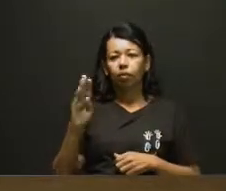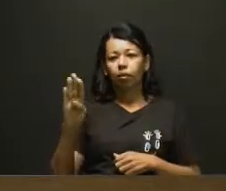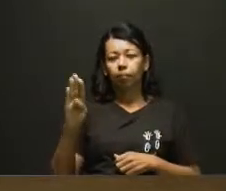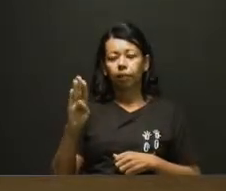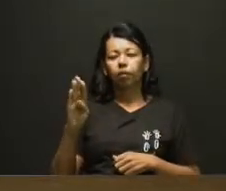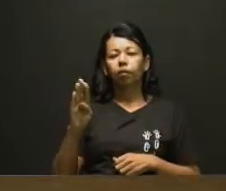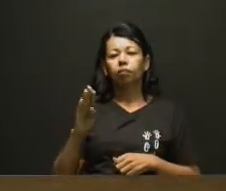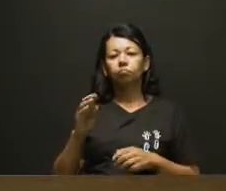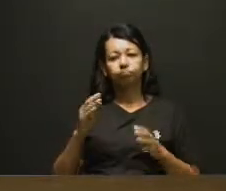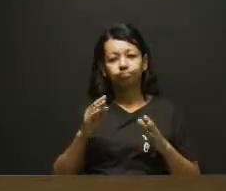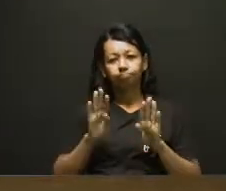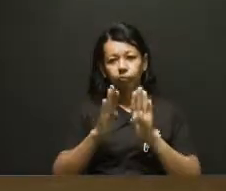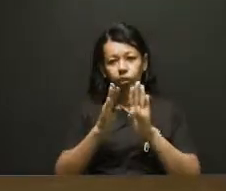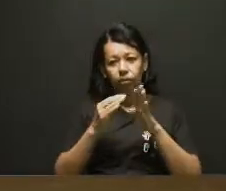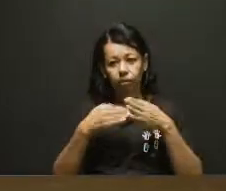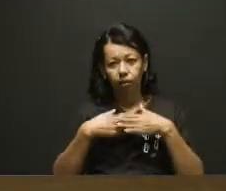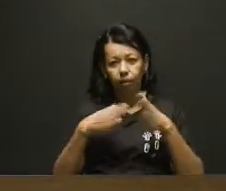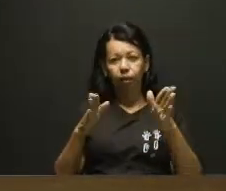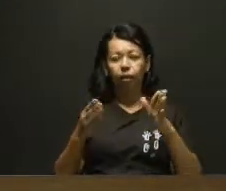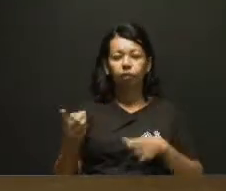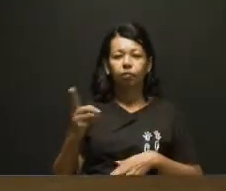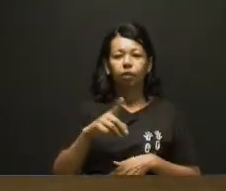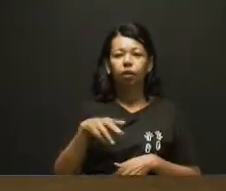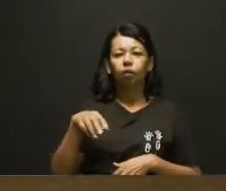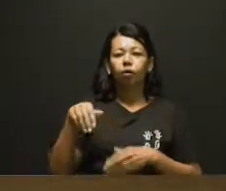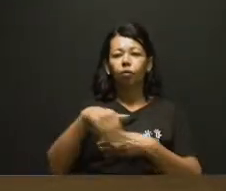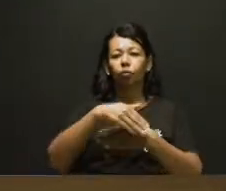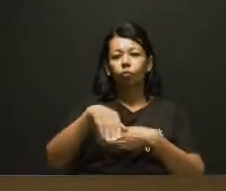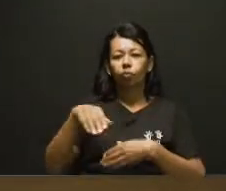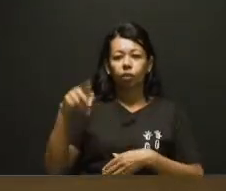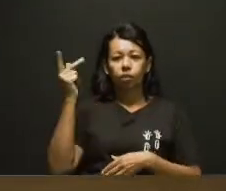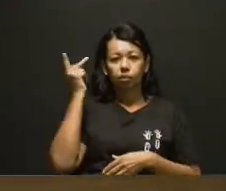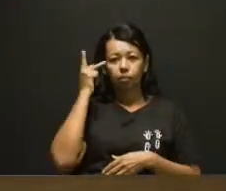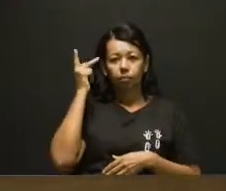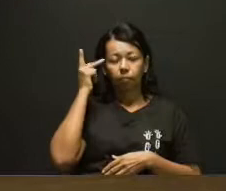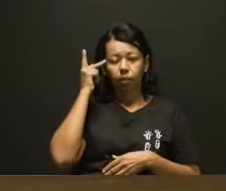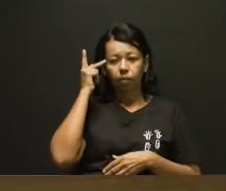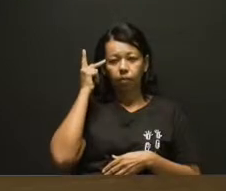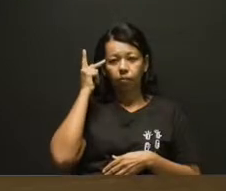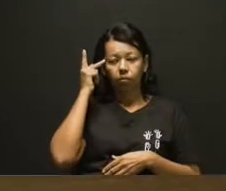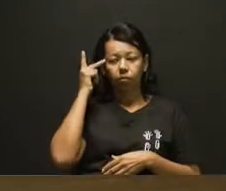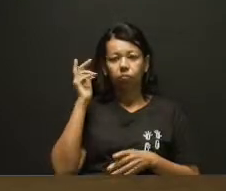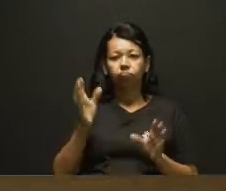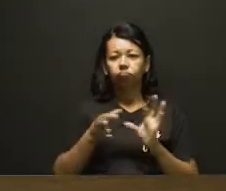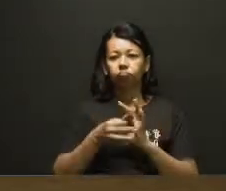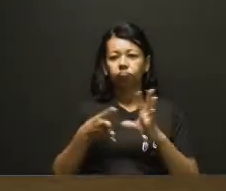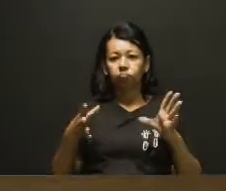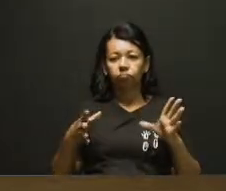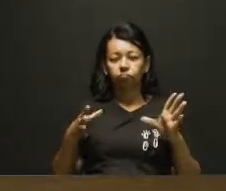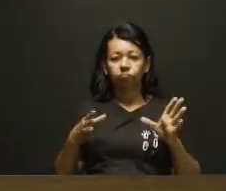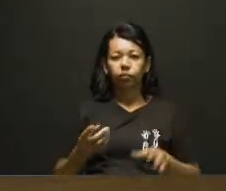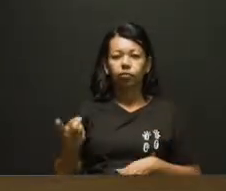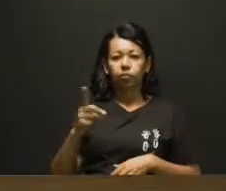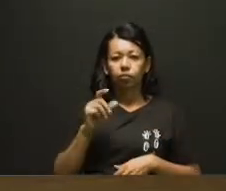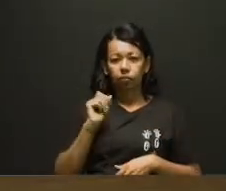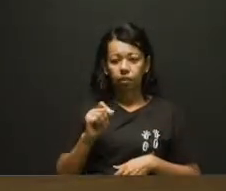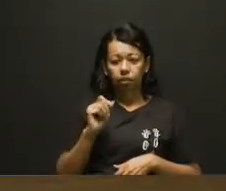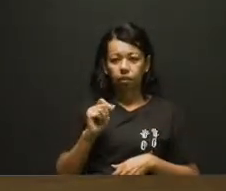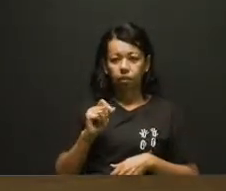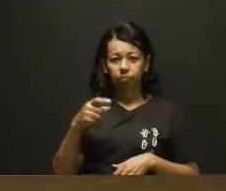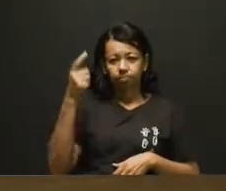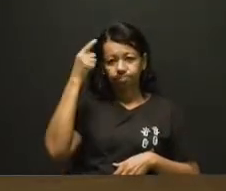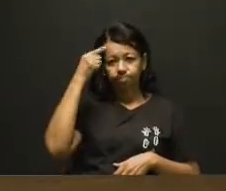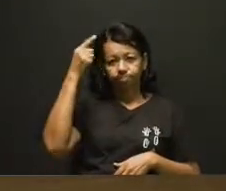está de portas abertas ela fica aqui na rua são paulo né está à disposição a